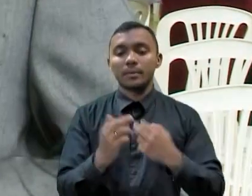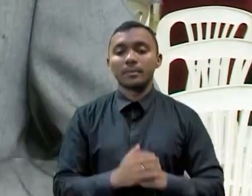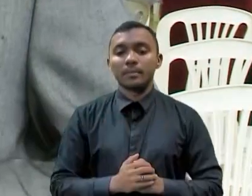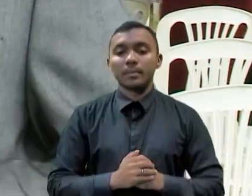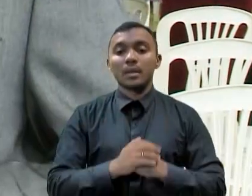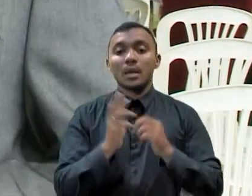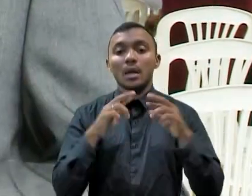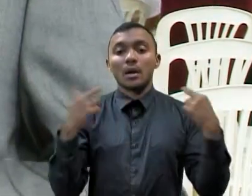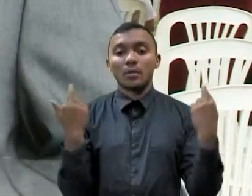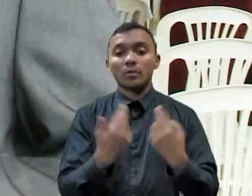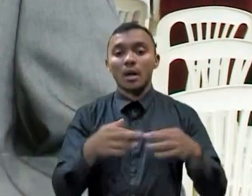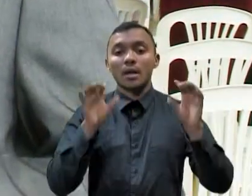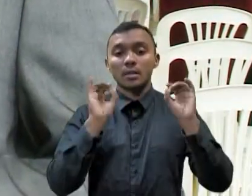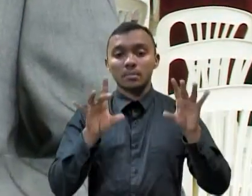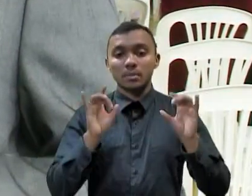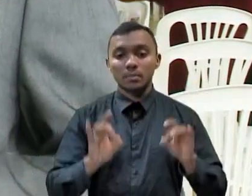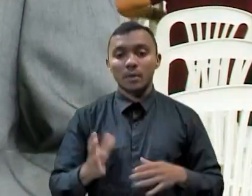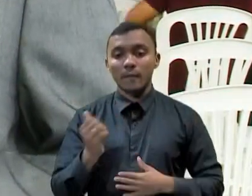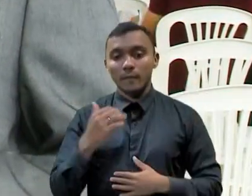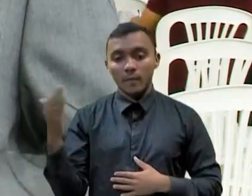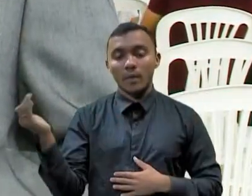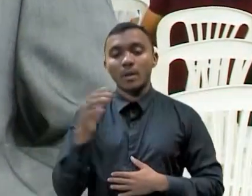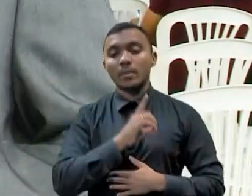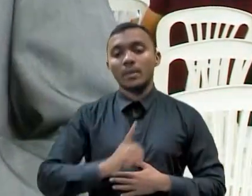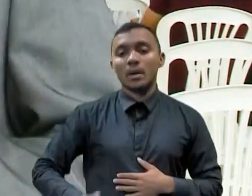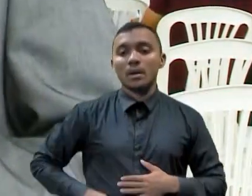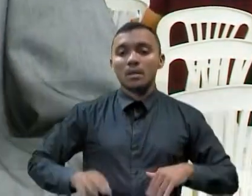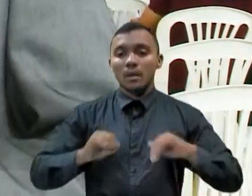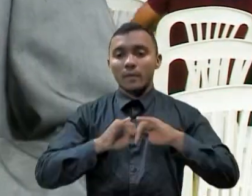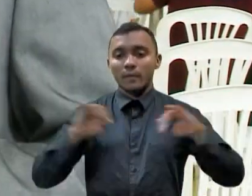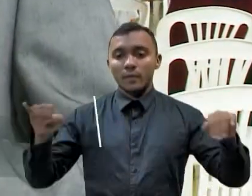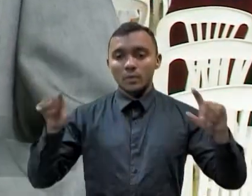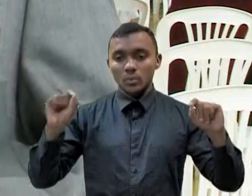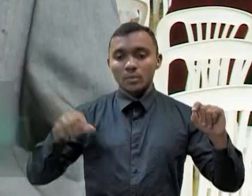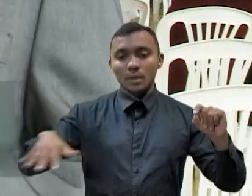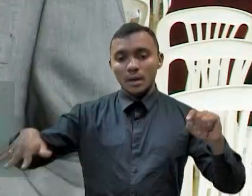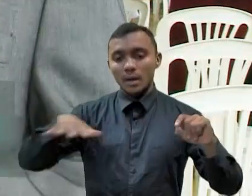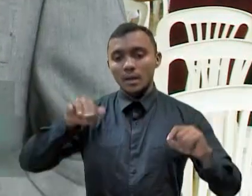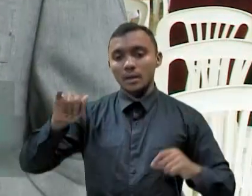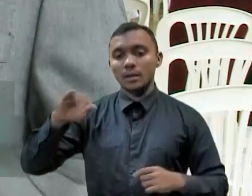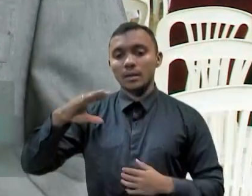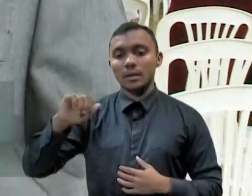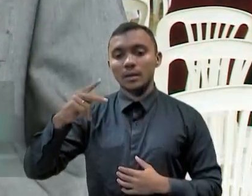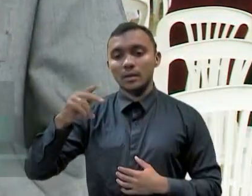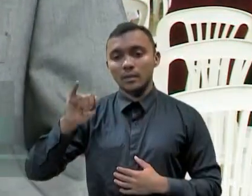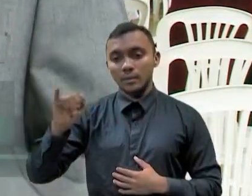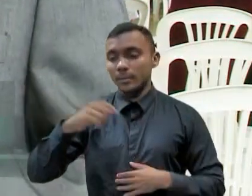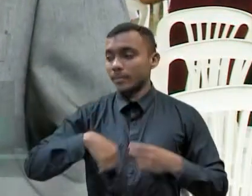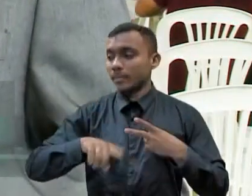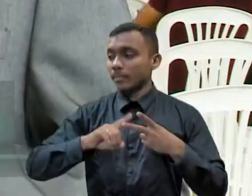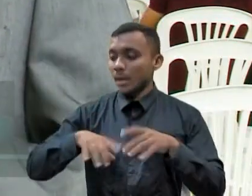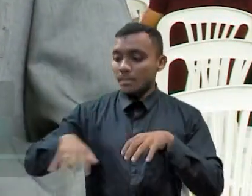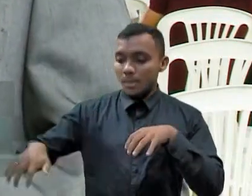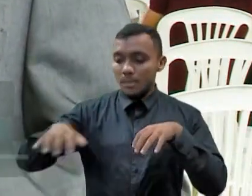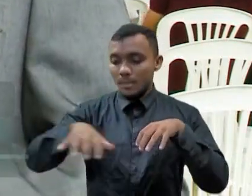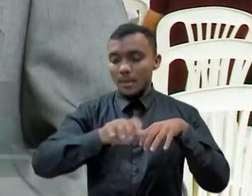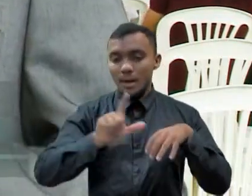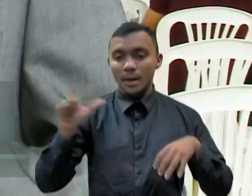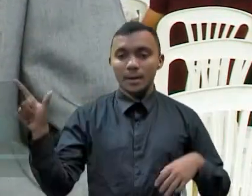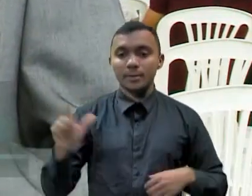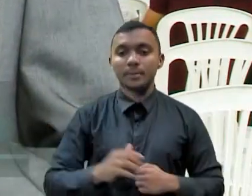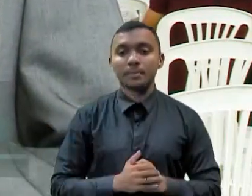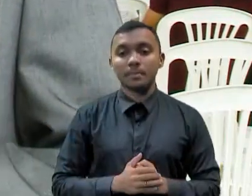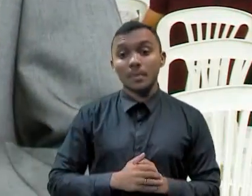os deputados destacaram as ações voltadas para Icapuí e para os municípios do litoral leste. As